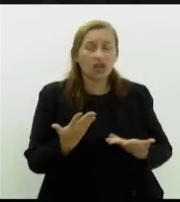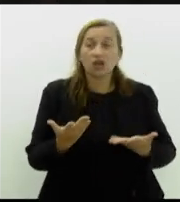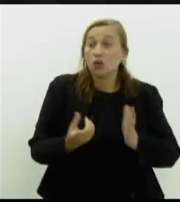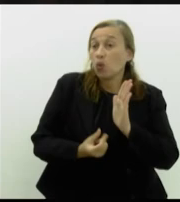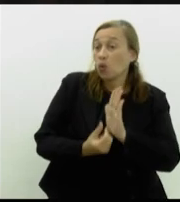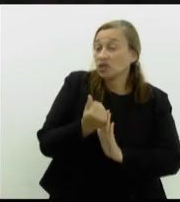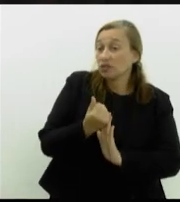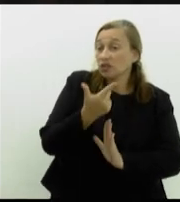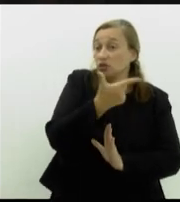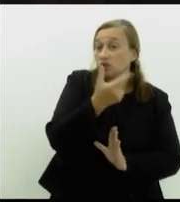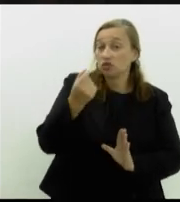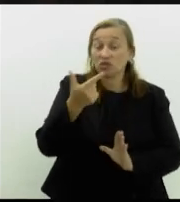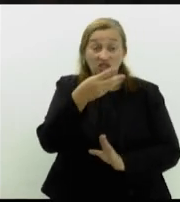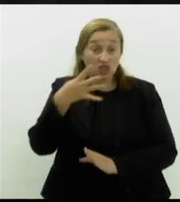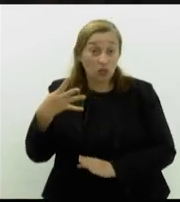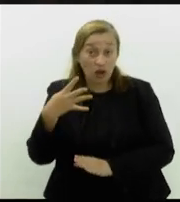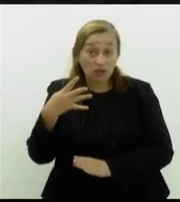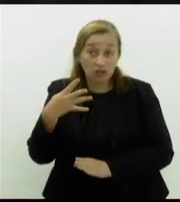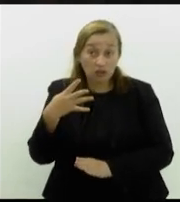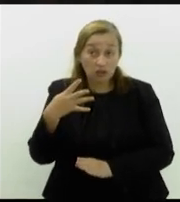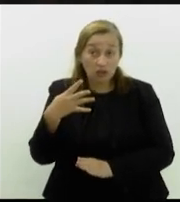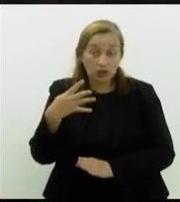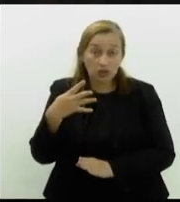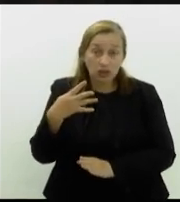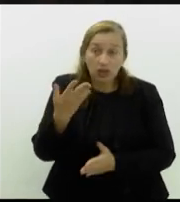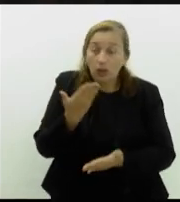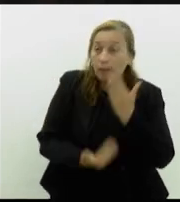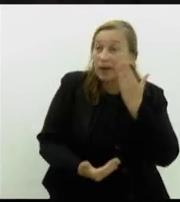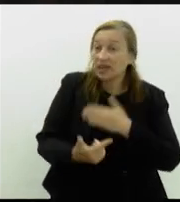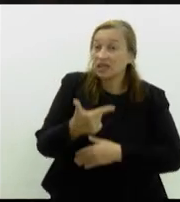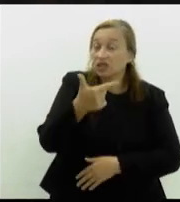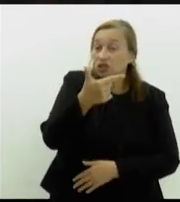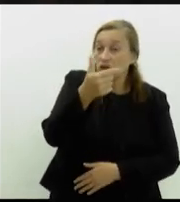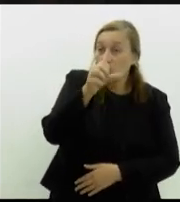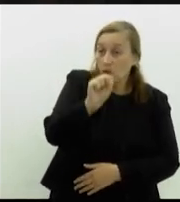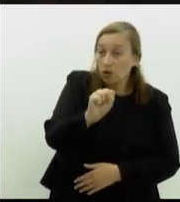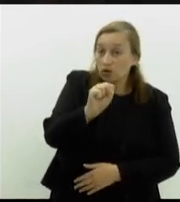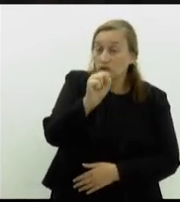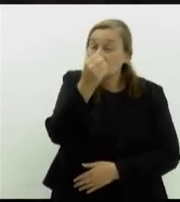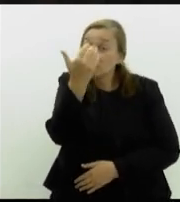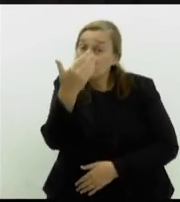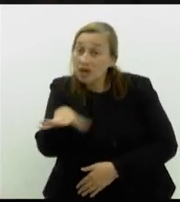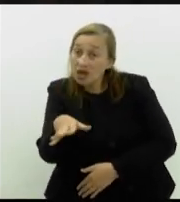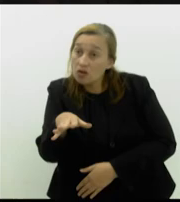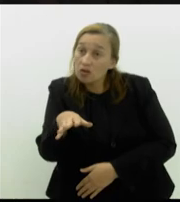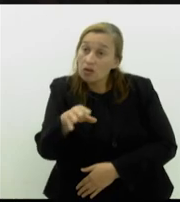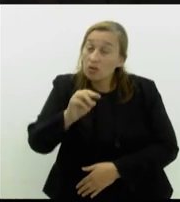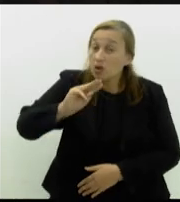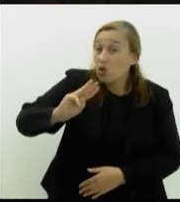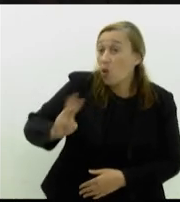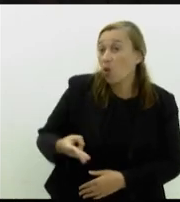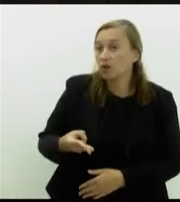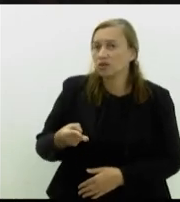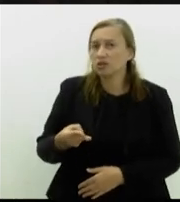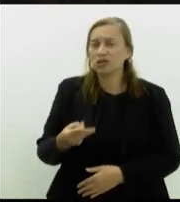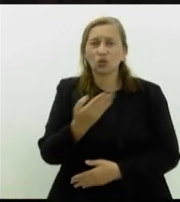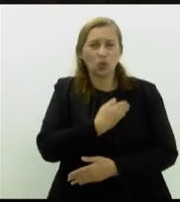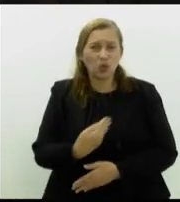orçamento 2024 está com um rombo de 8 bilhões e meio. E o